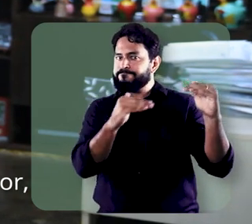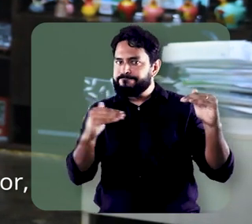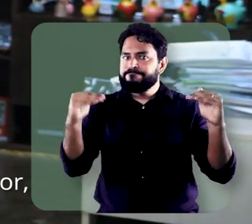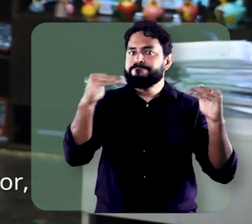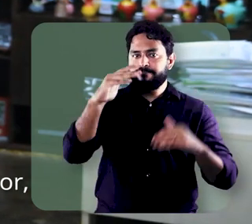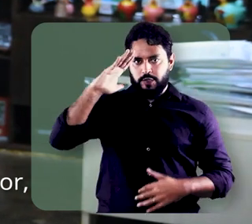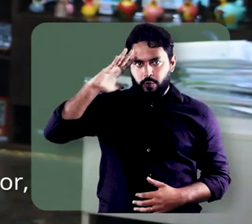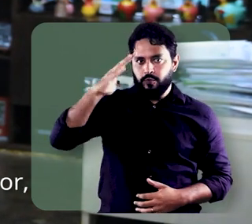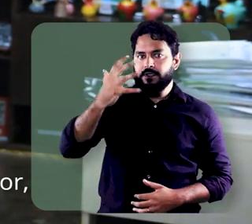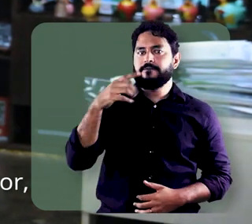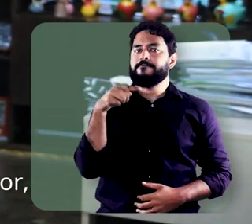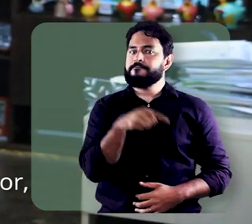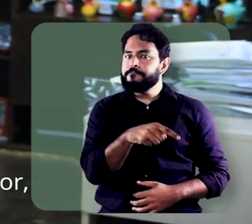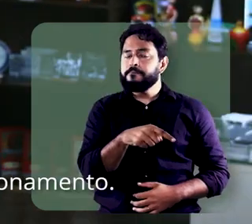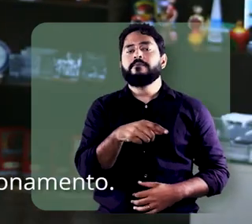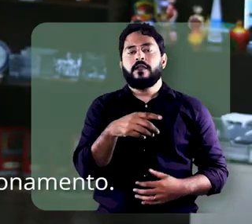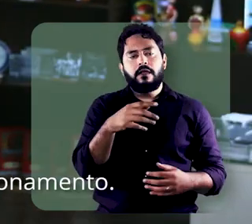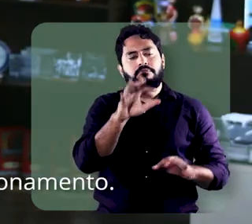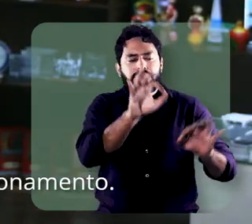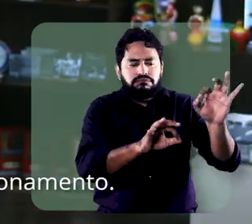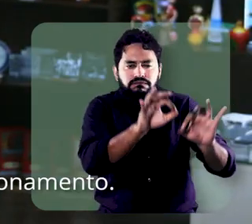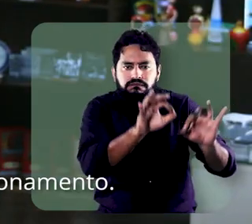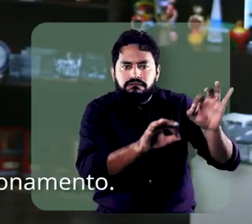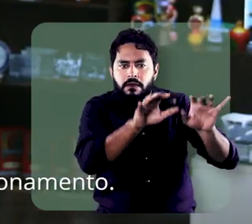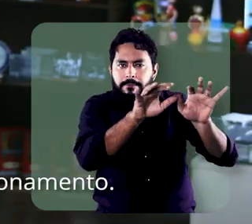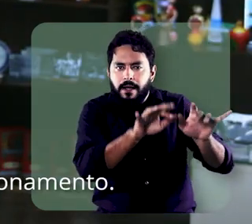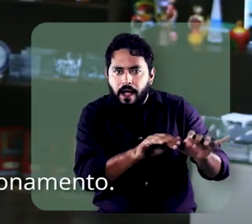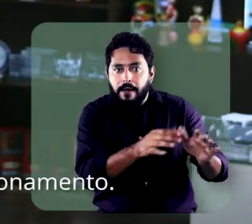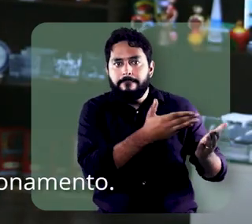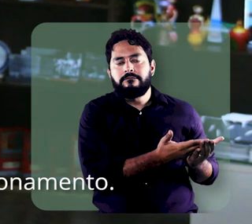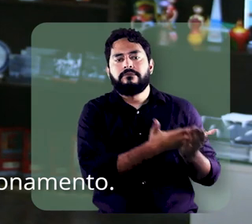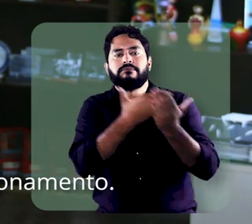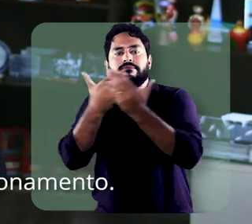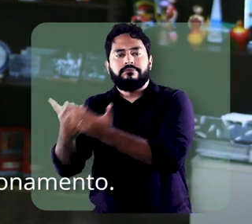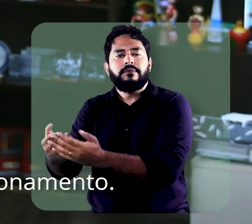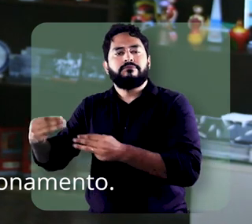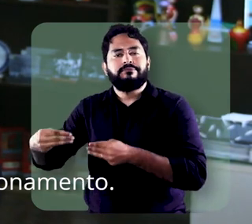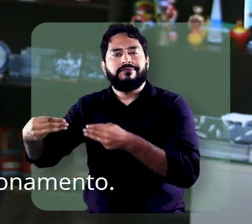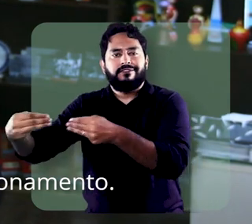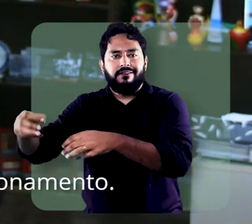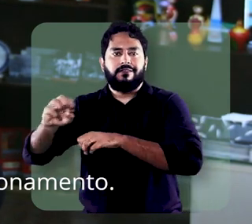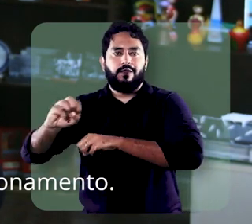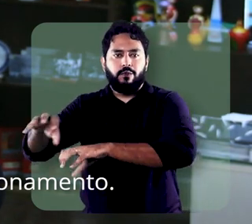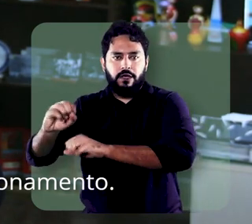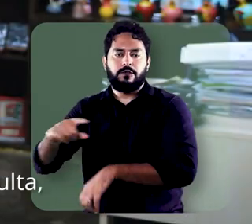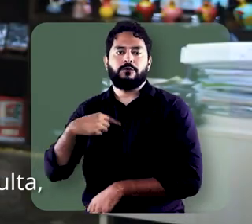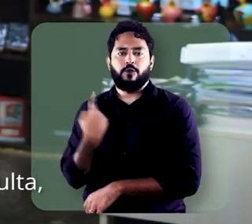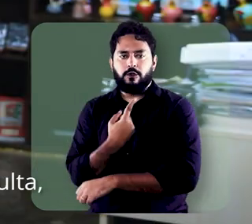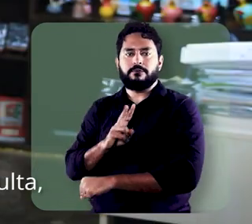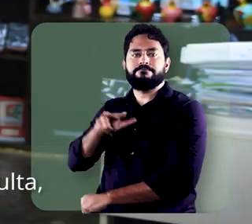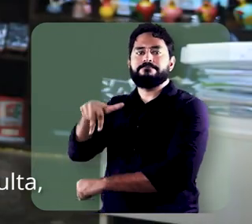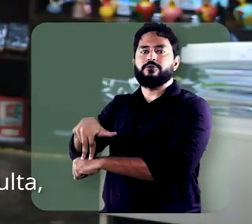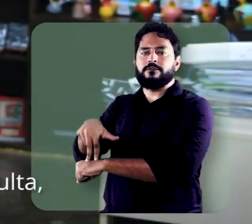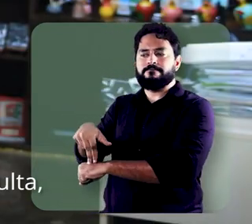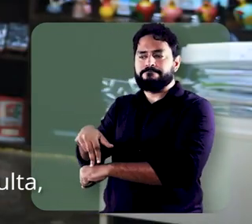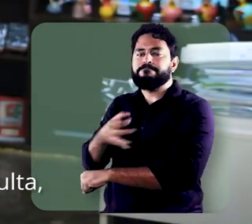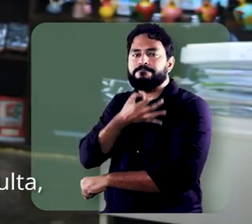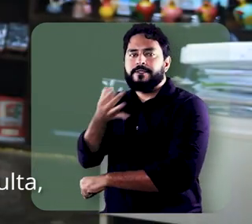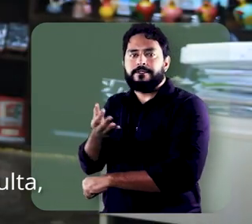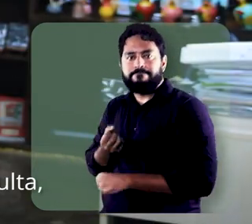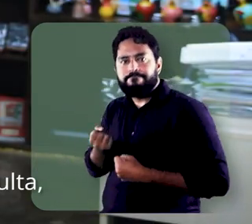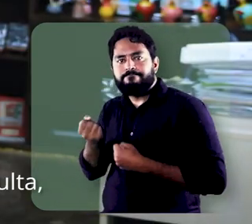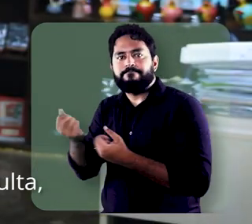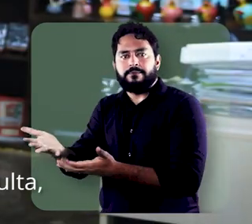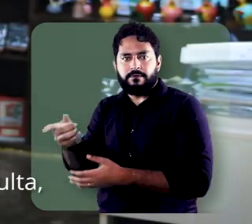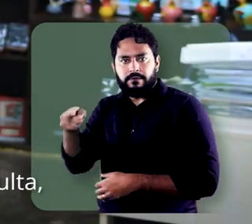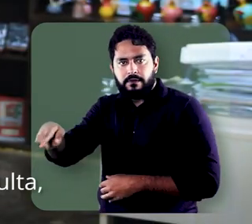que é a nossa instância decisória maior. Com base nisso, encaminharemos ao MEC o nosso posicionamento. Em breve, divulgaremos